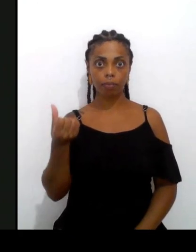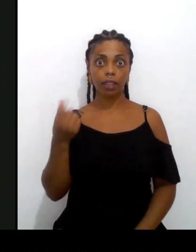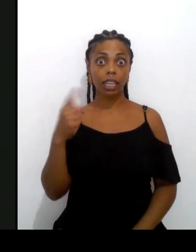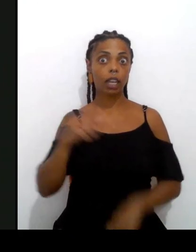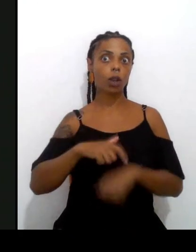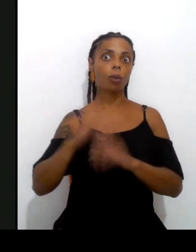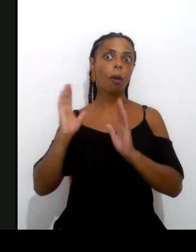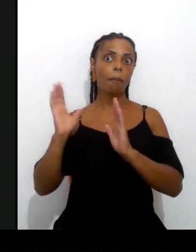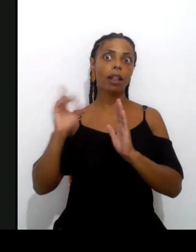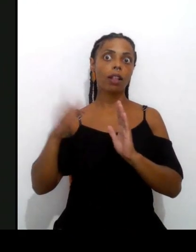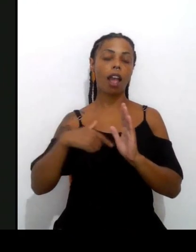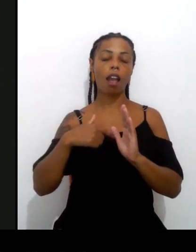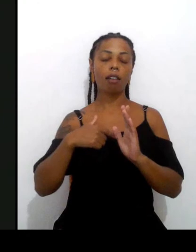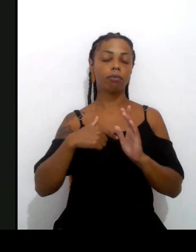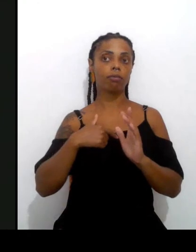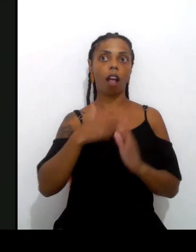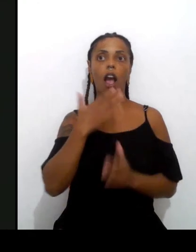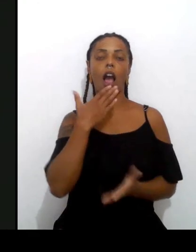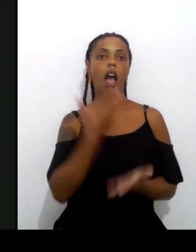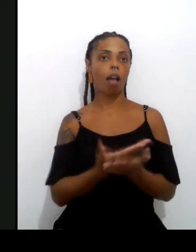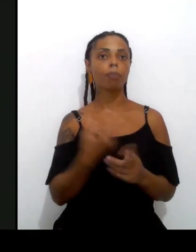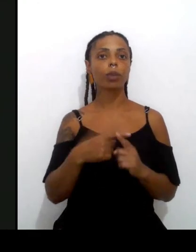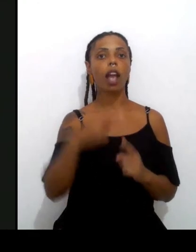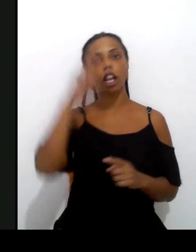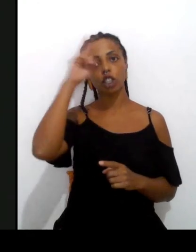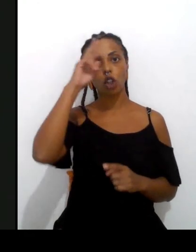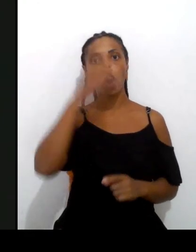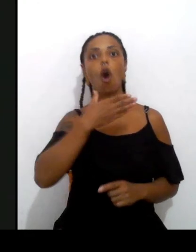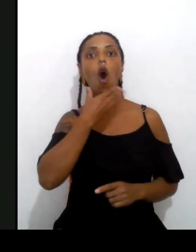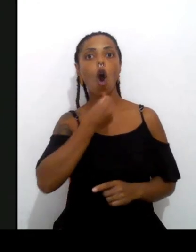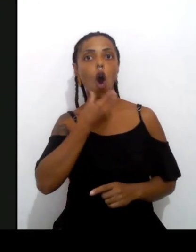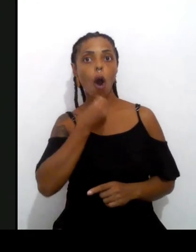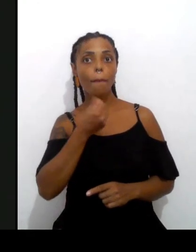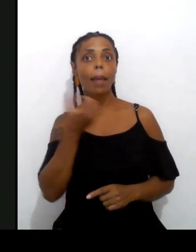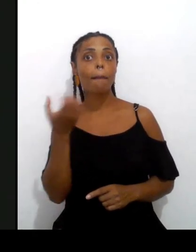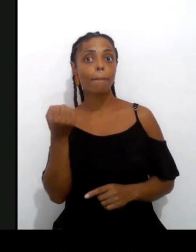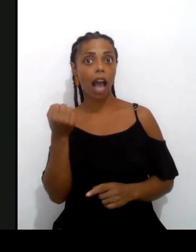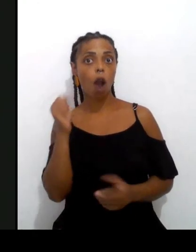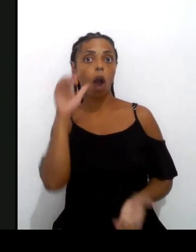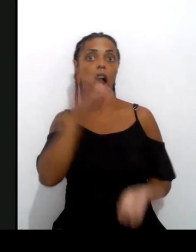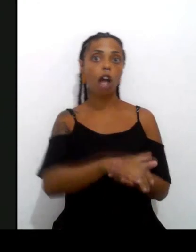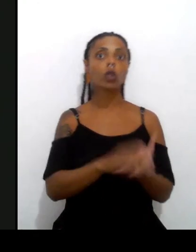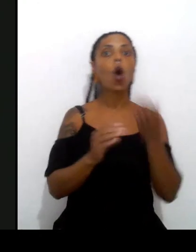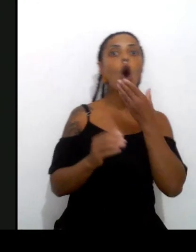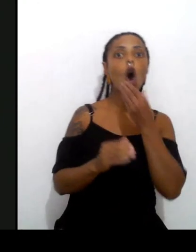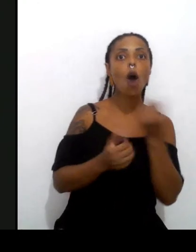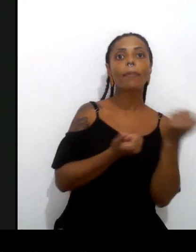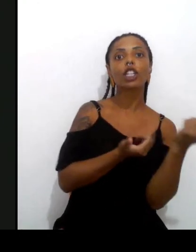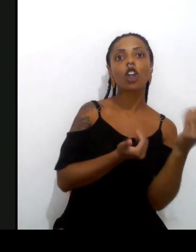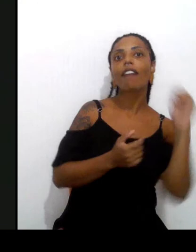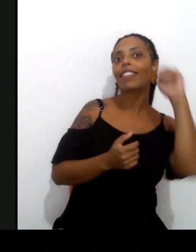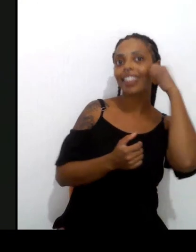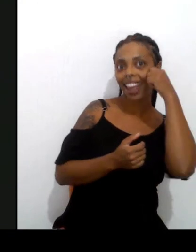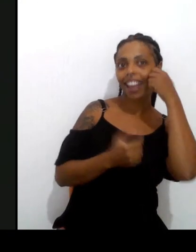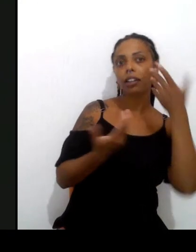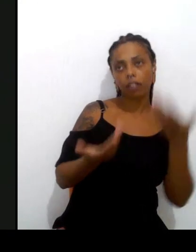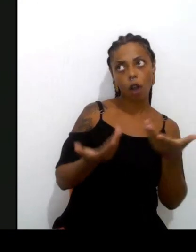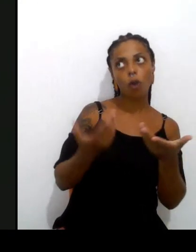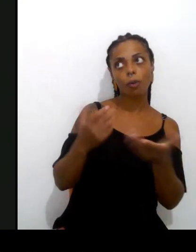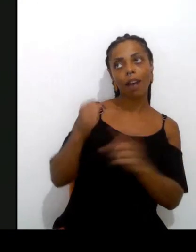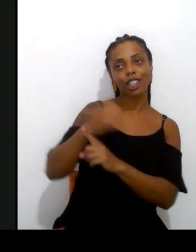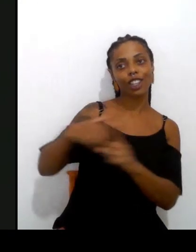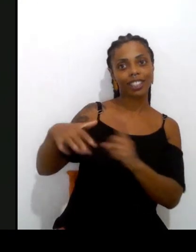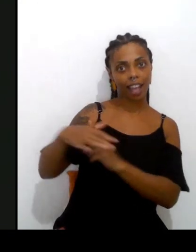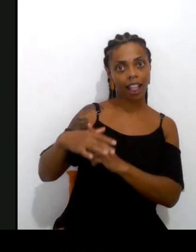história de um homem branco que se casou com um jovem negro ou seja numa sociedade escravocrata